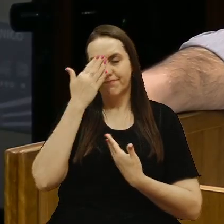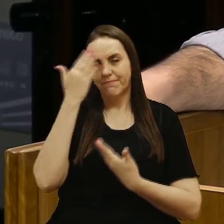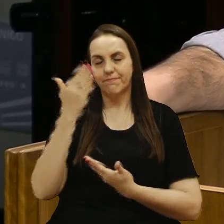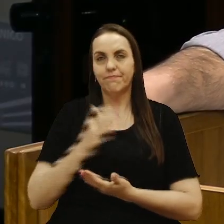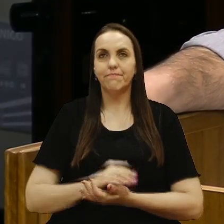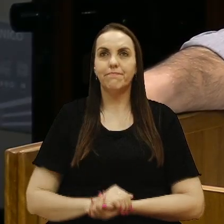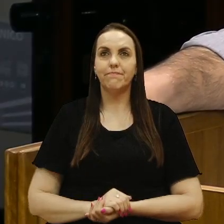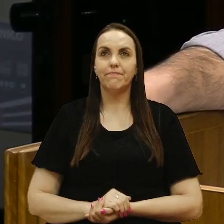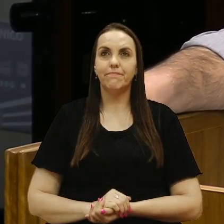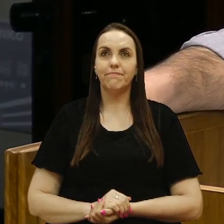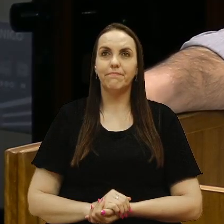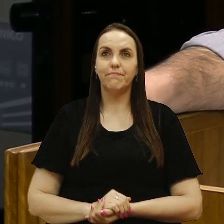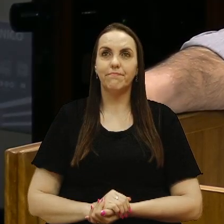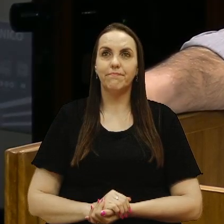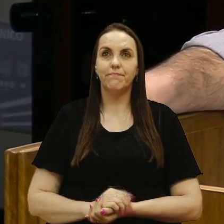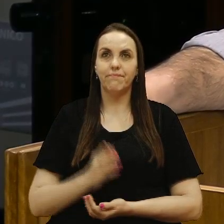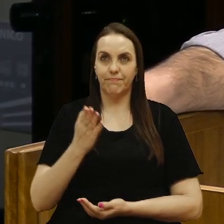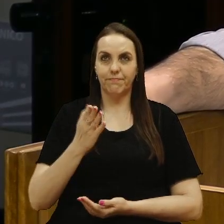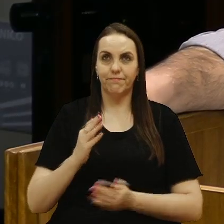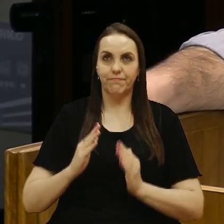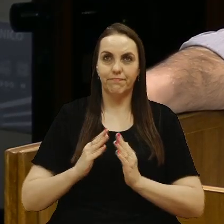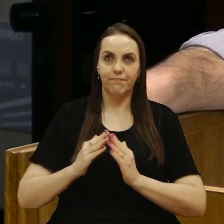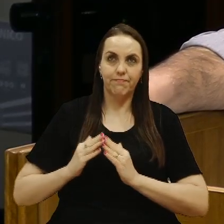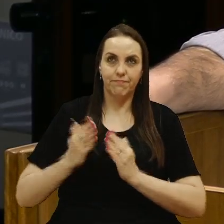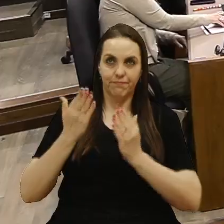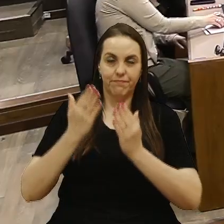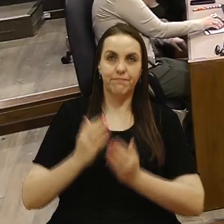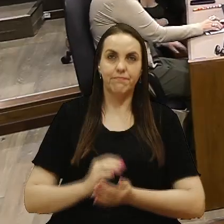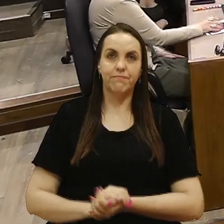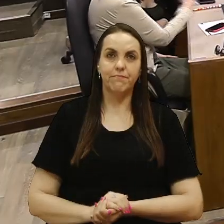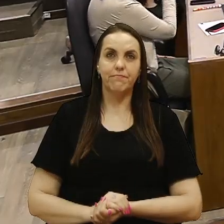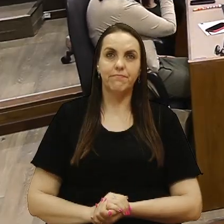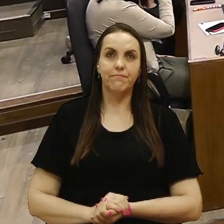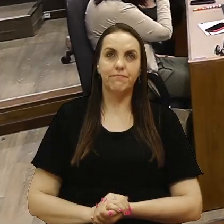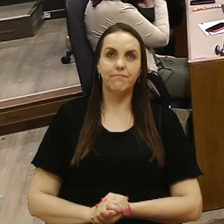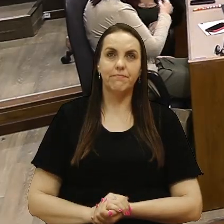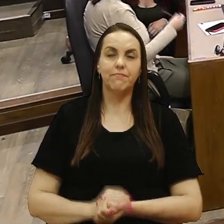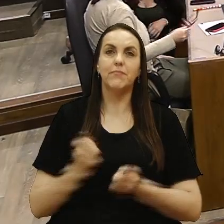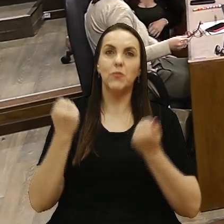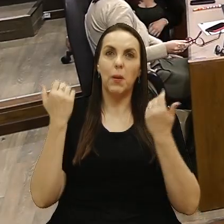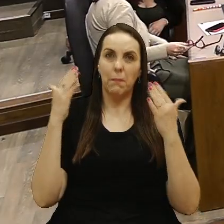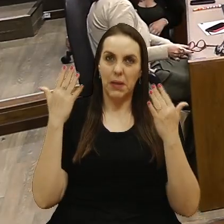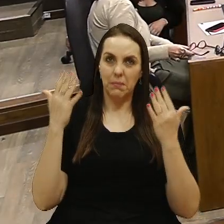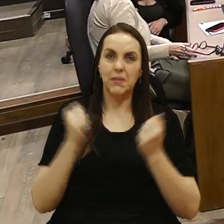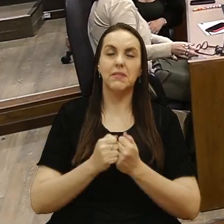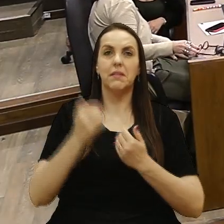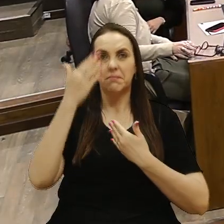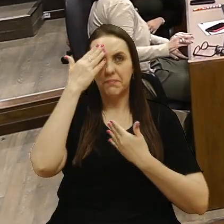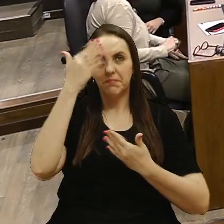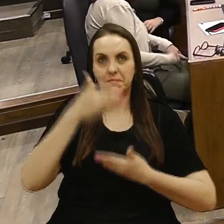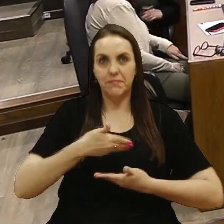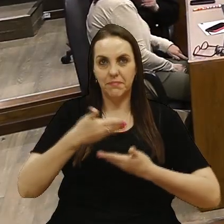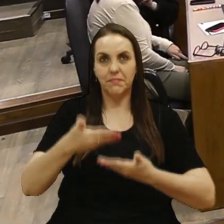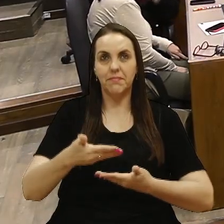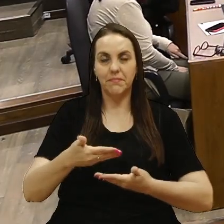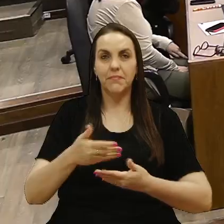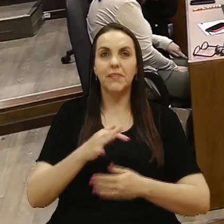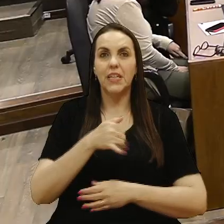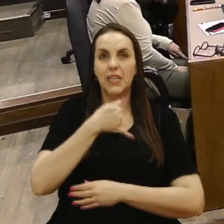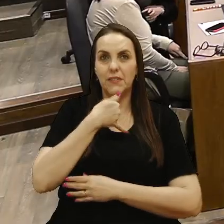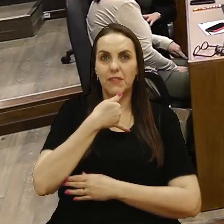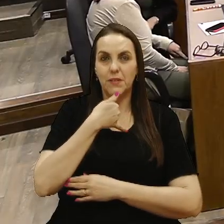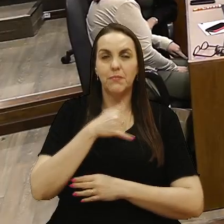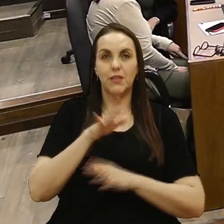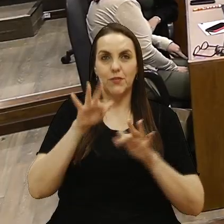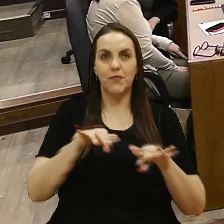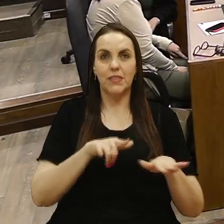parte rápida sobre esse tema. Pois não. Vou lhe parabenizar, agradecer o convite. Infelizmente, nesse final de semana não posso, mas de toda